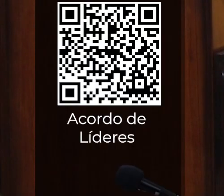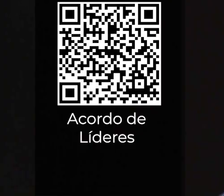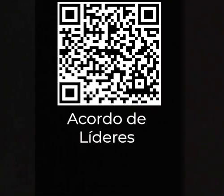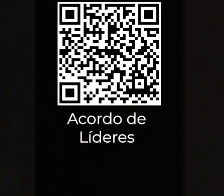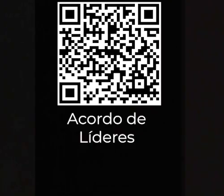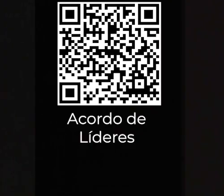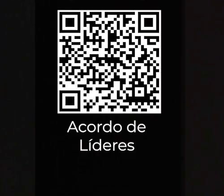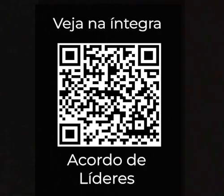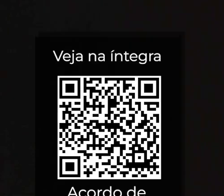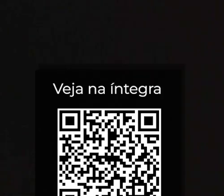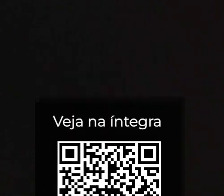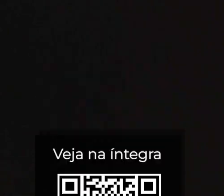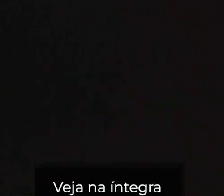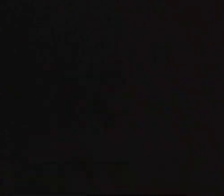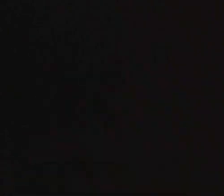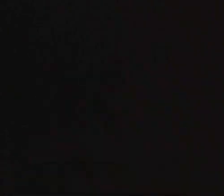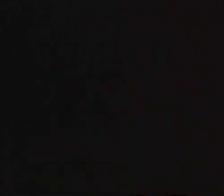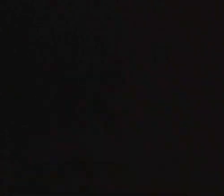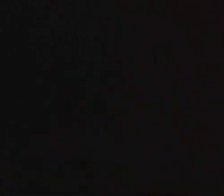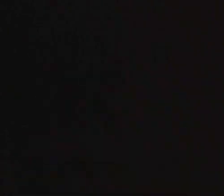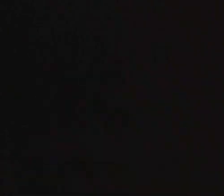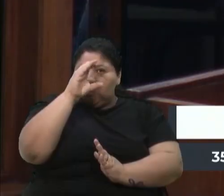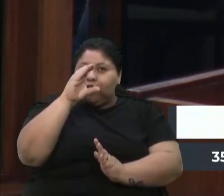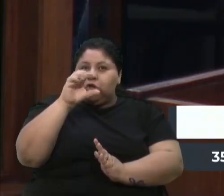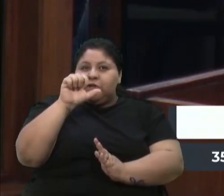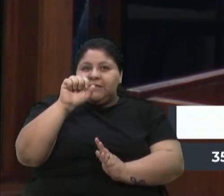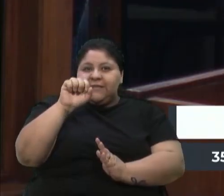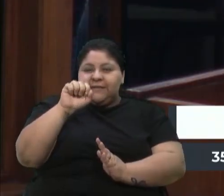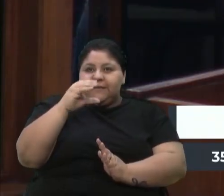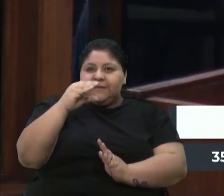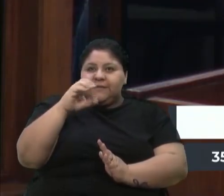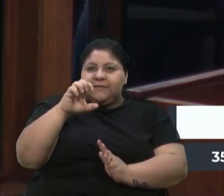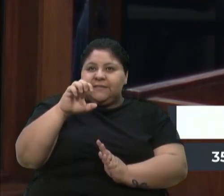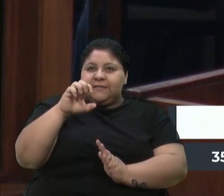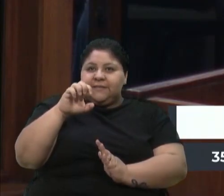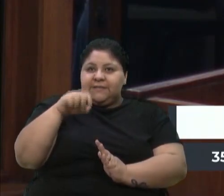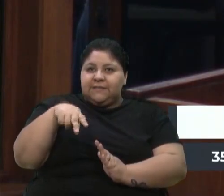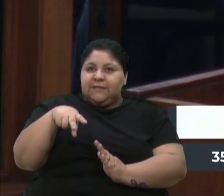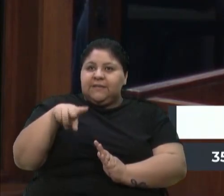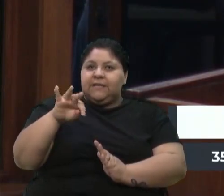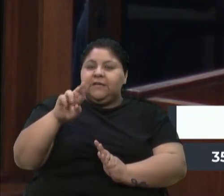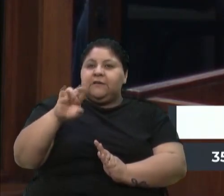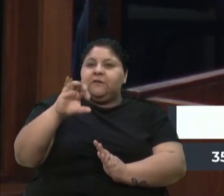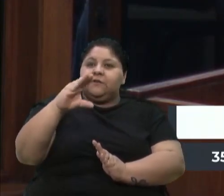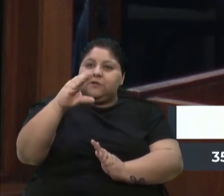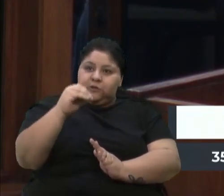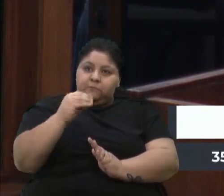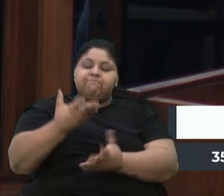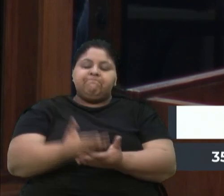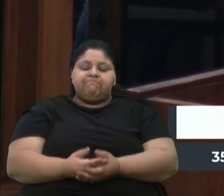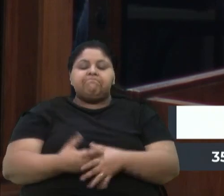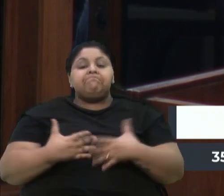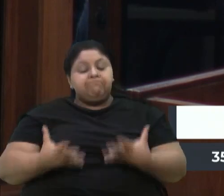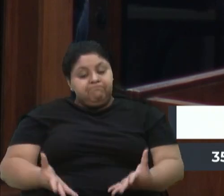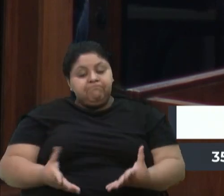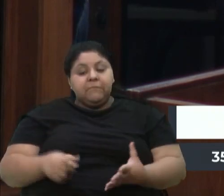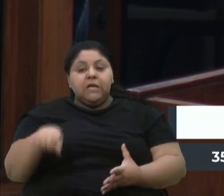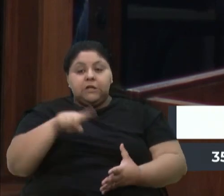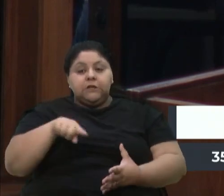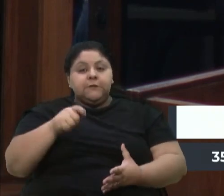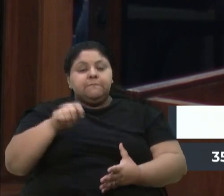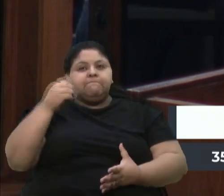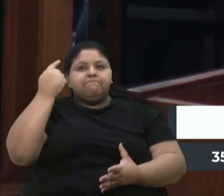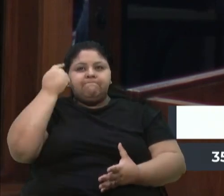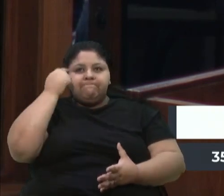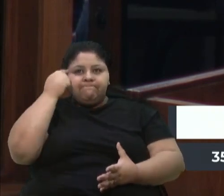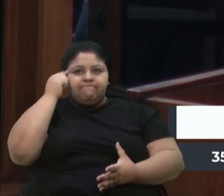falar da importância da prevenção de transtornos mentais. A gente precisa, além de pensar sobre o cuidado dos homens, ou